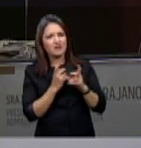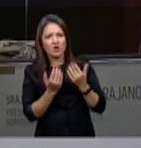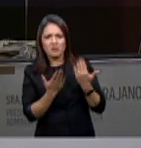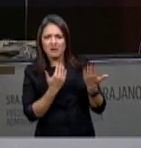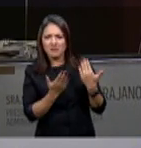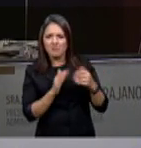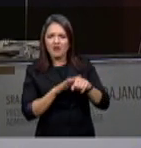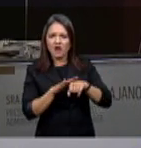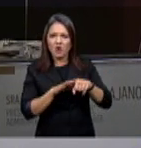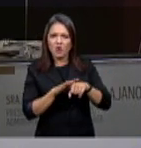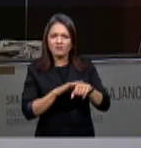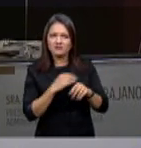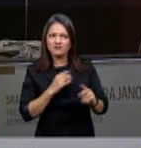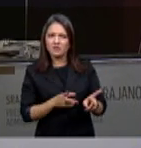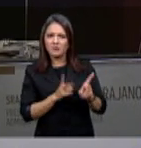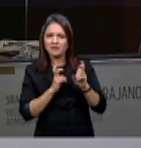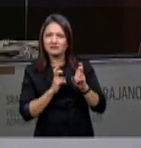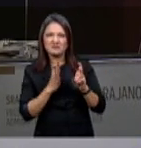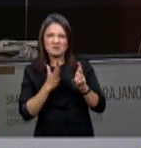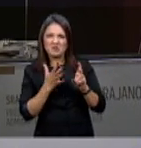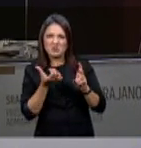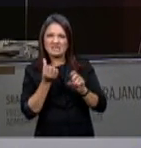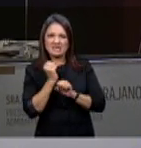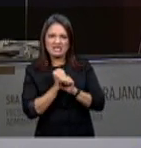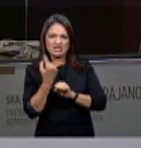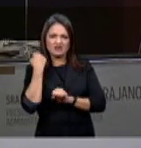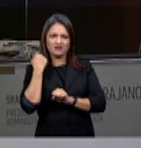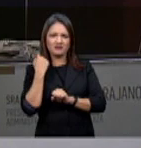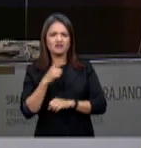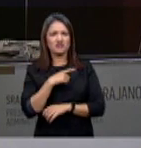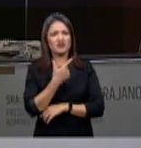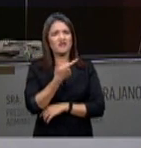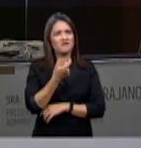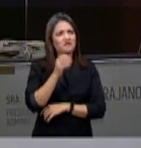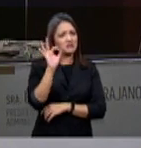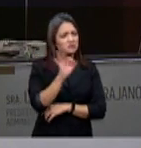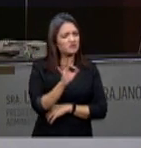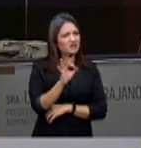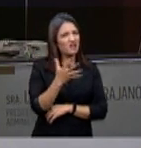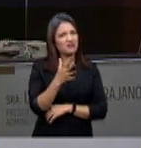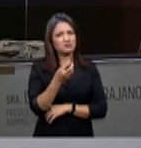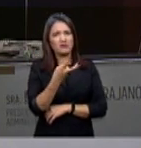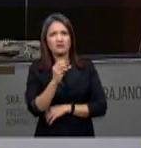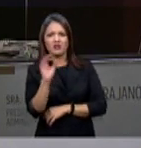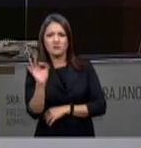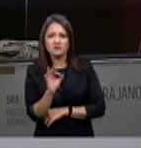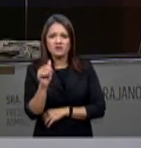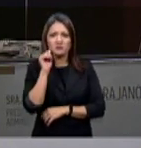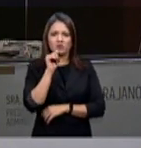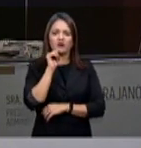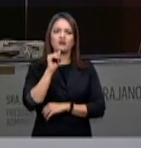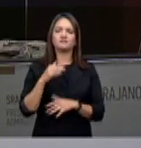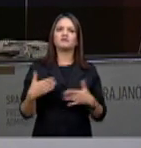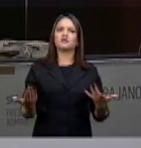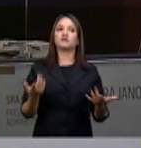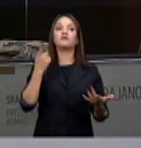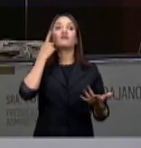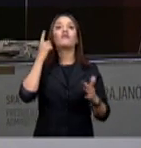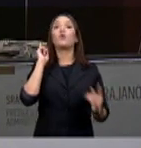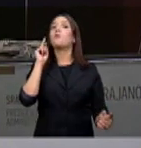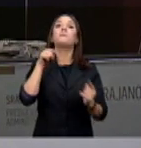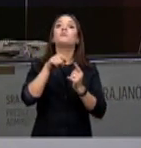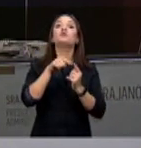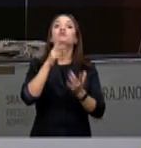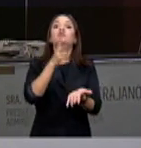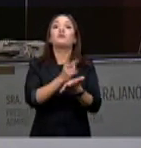com eles isso uns 6 7 anos atrás que tinha vinte trinta por cento de mulher e aí a gente vai na causa da causa da